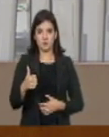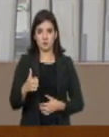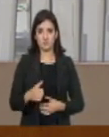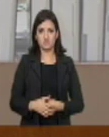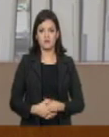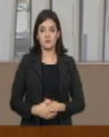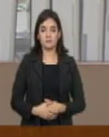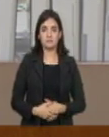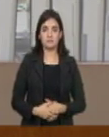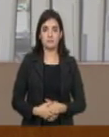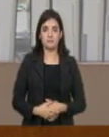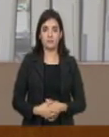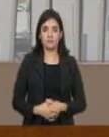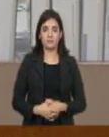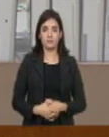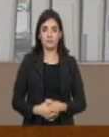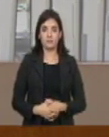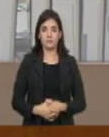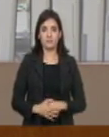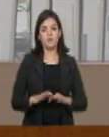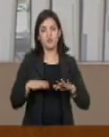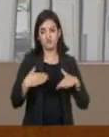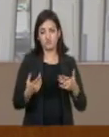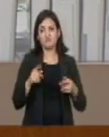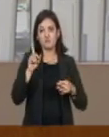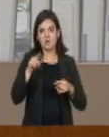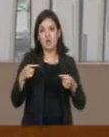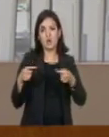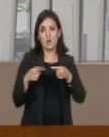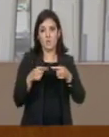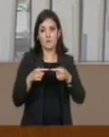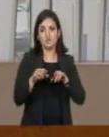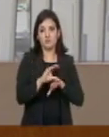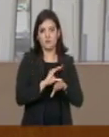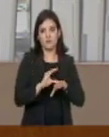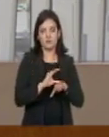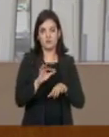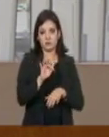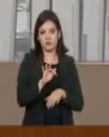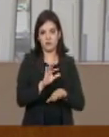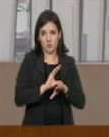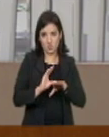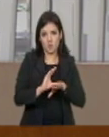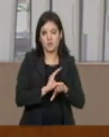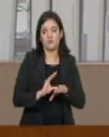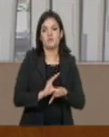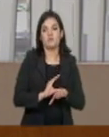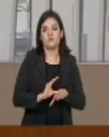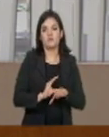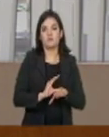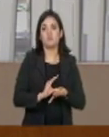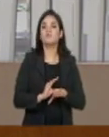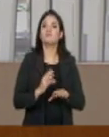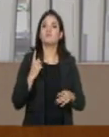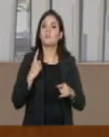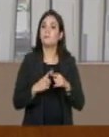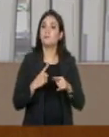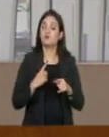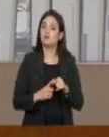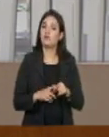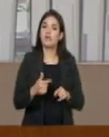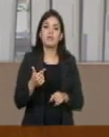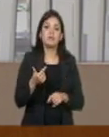esse dispositivo é compatível com a Constituição Federal Brasileira, uma vez que não contém